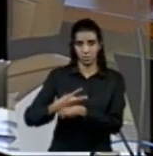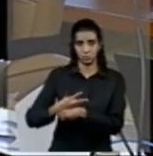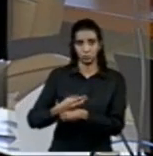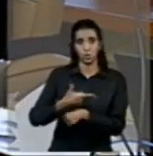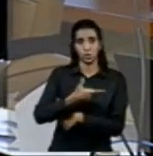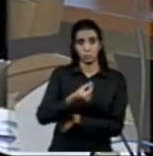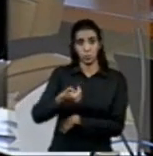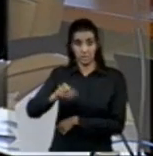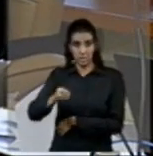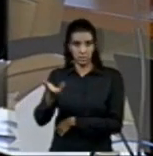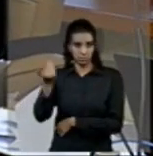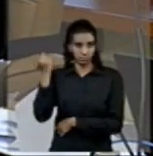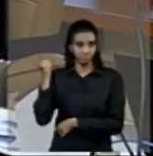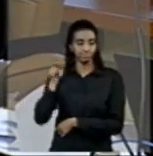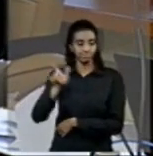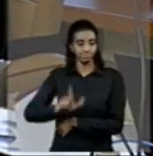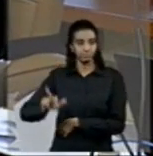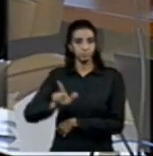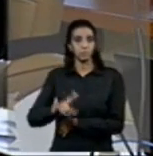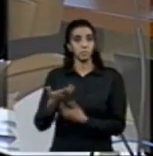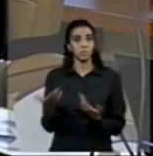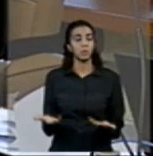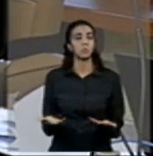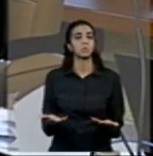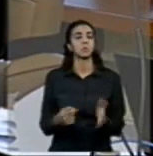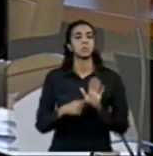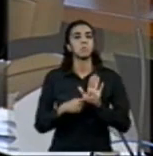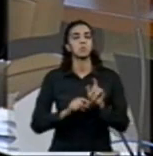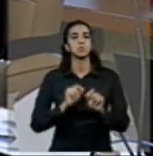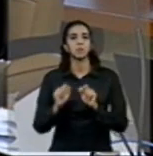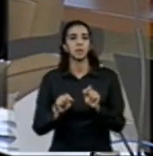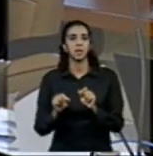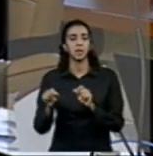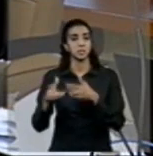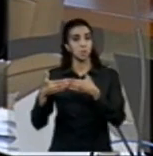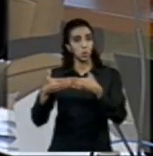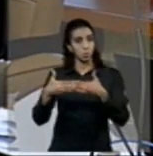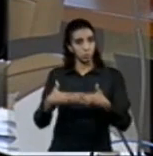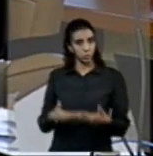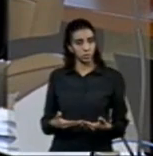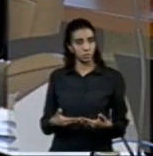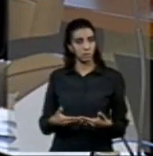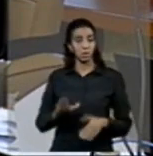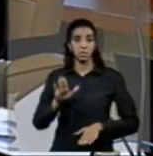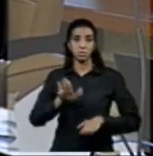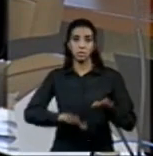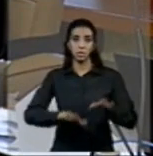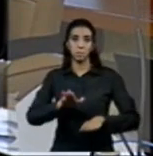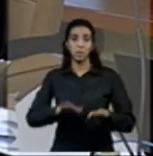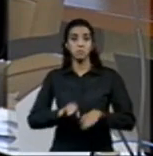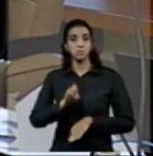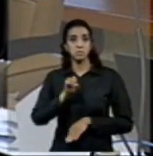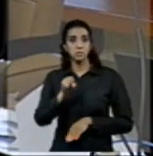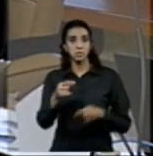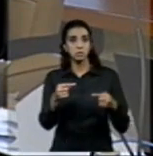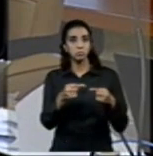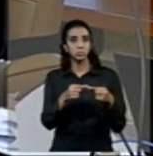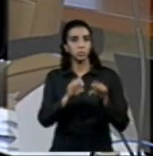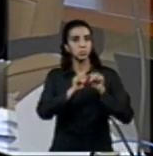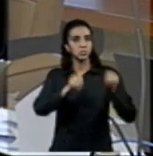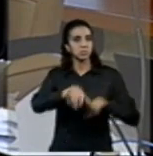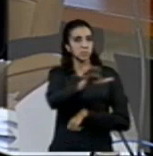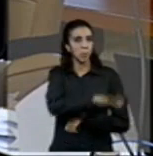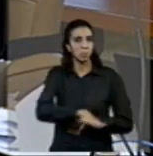em 2015. Nesse quadrante teórico, a legalidade do comportamento decorre de sua compatibilidade com o sistema